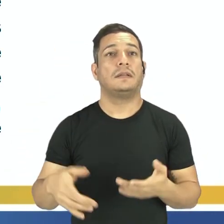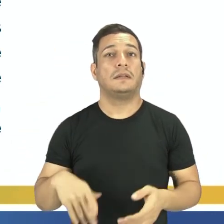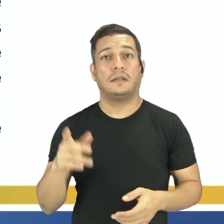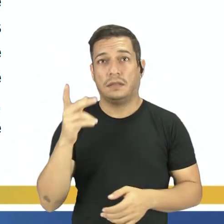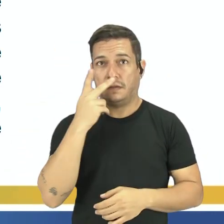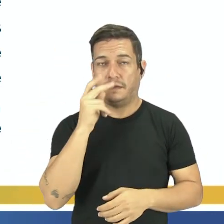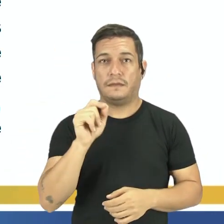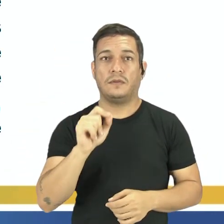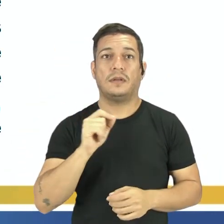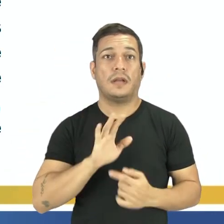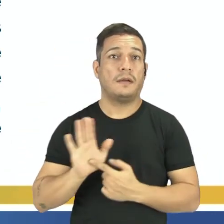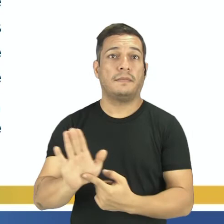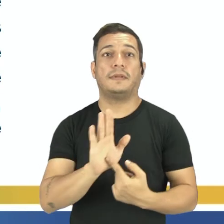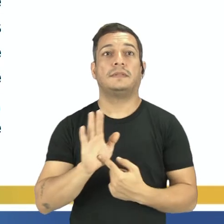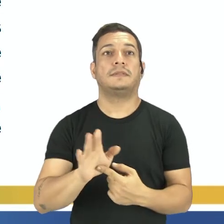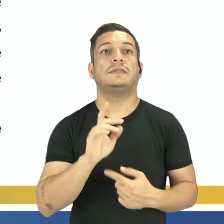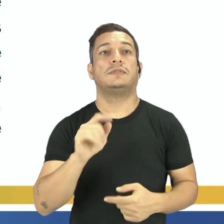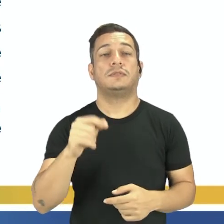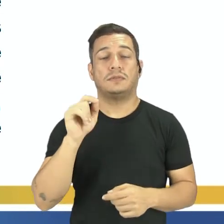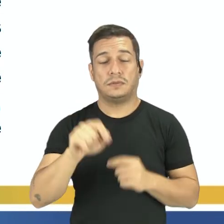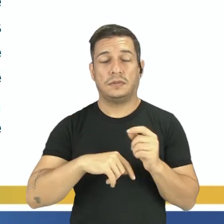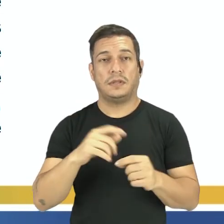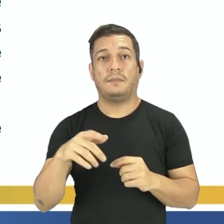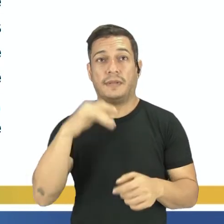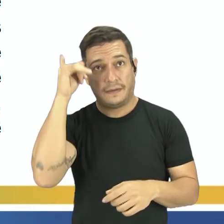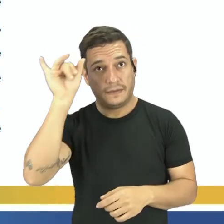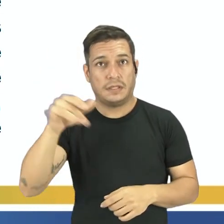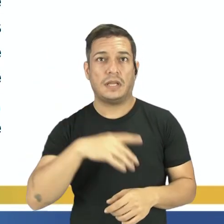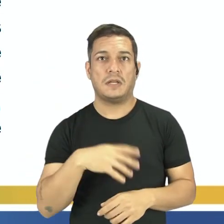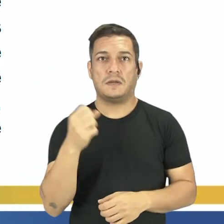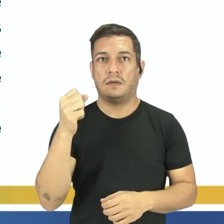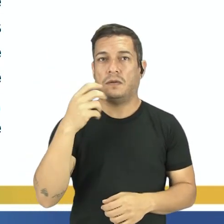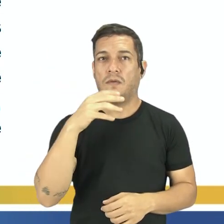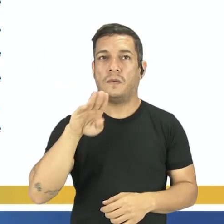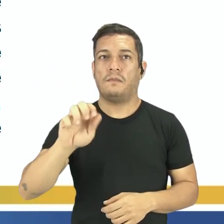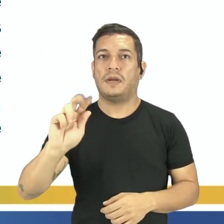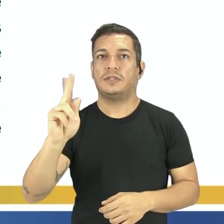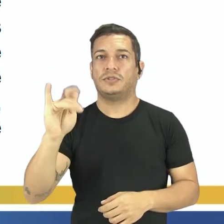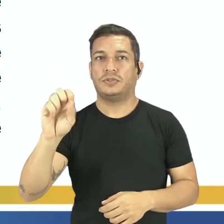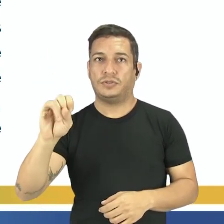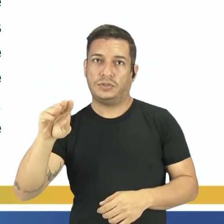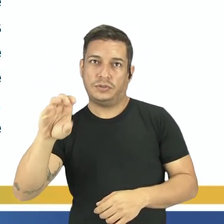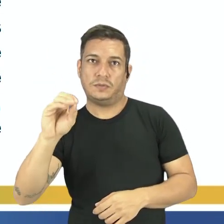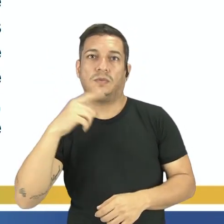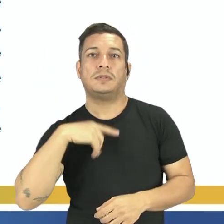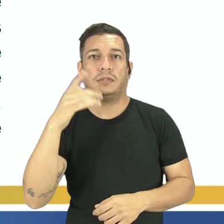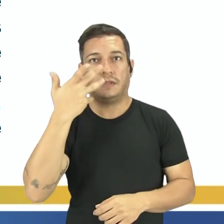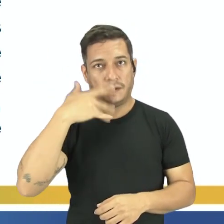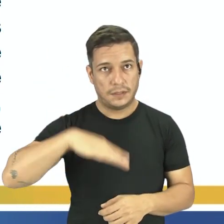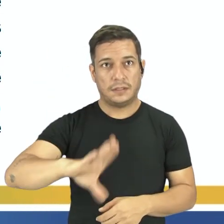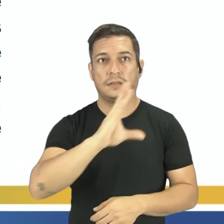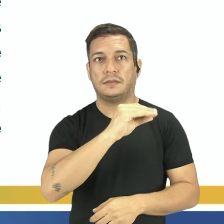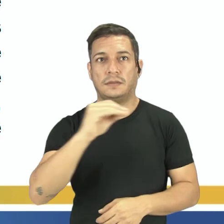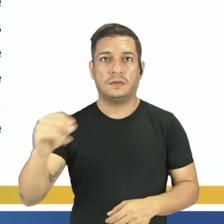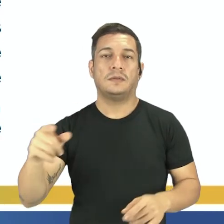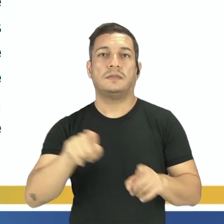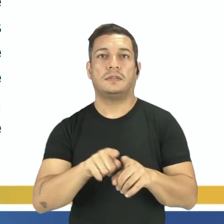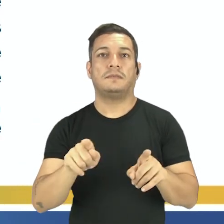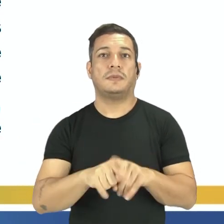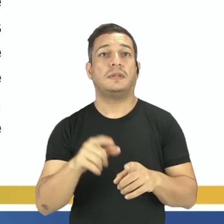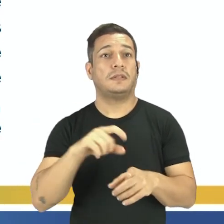desestimulem o machismo entre crianças e adolescentes, para que, ao longo prazo, o machismo na sociedade seja